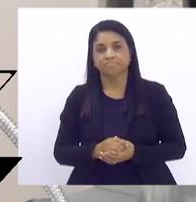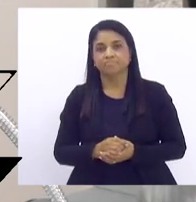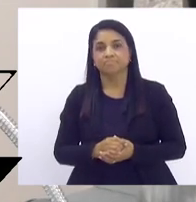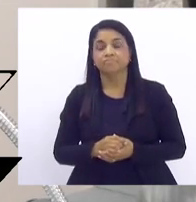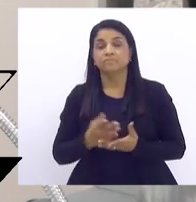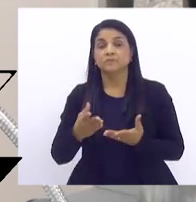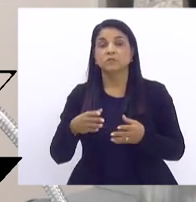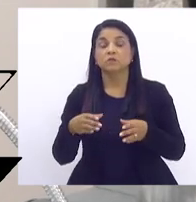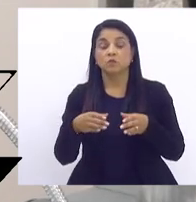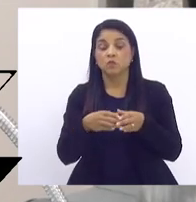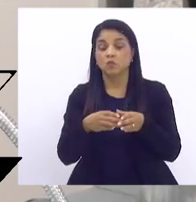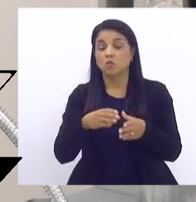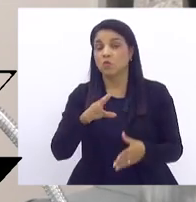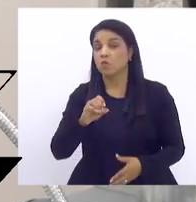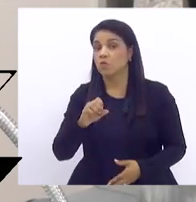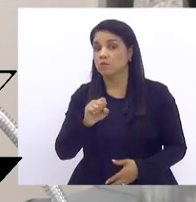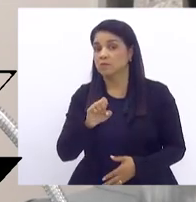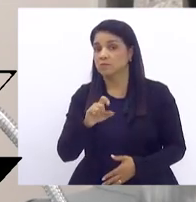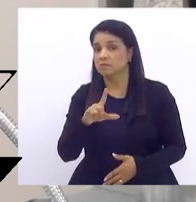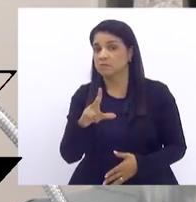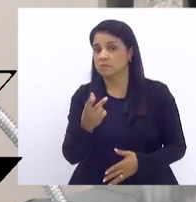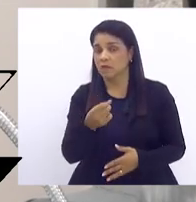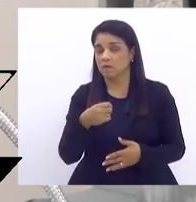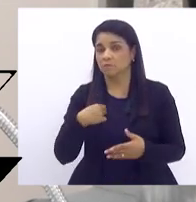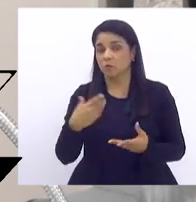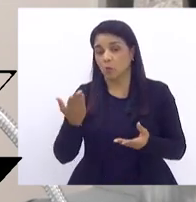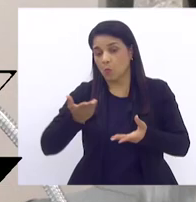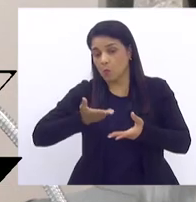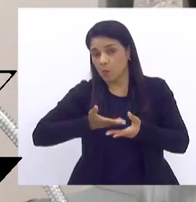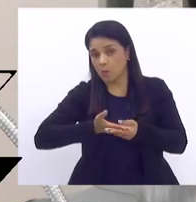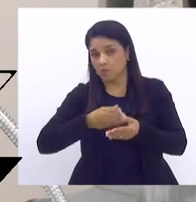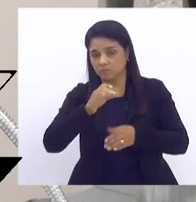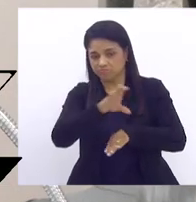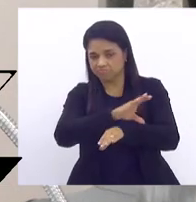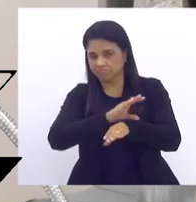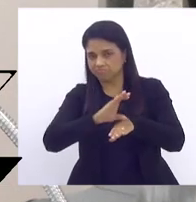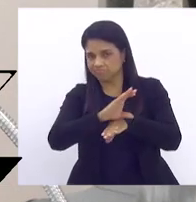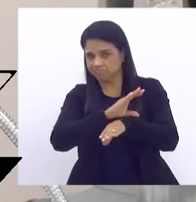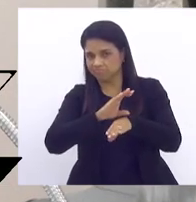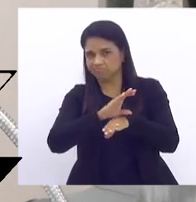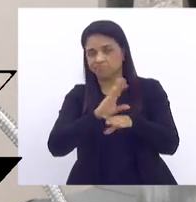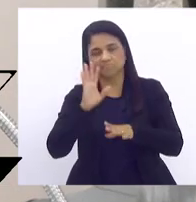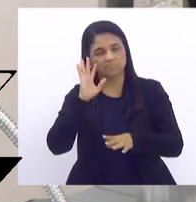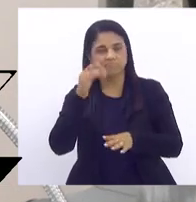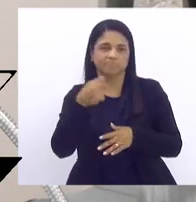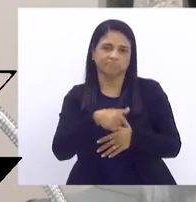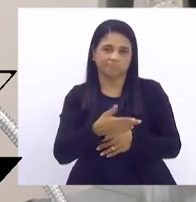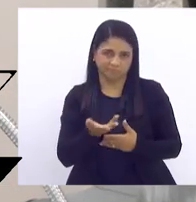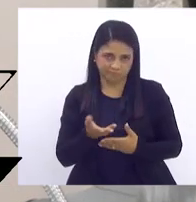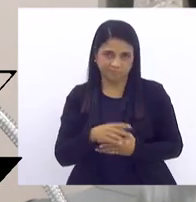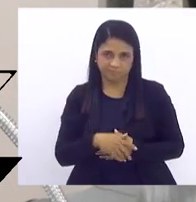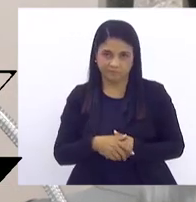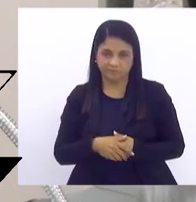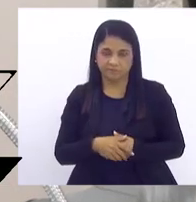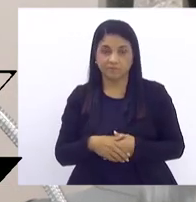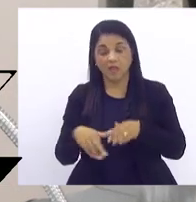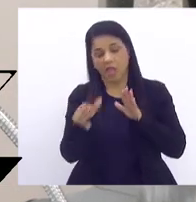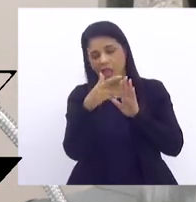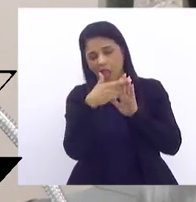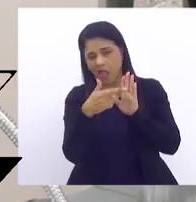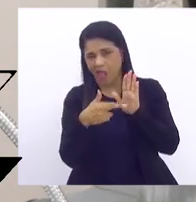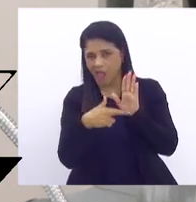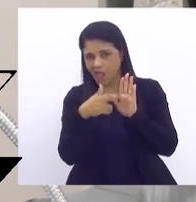para o Conselho, pelo menos processualmente aqui, sob o aspecto de constitucionalidade, resolve. E aí, eventualmente, um regramento ou